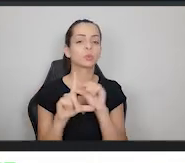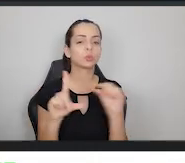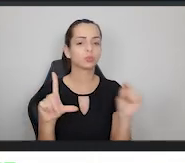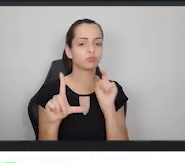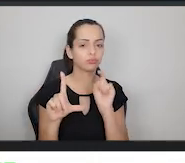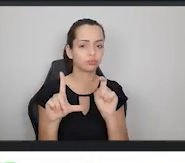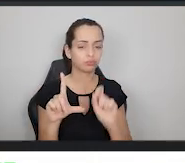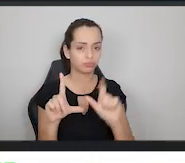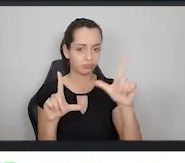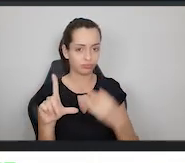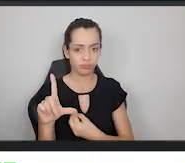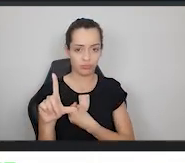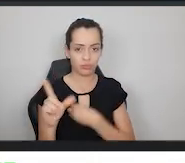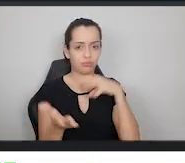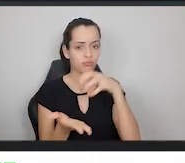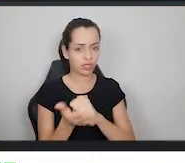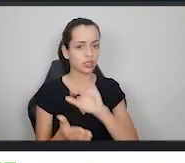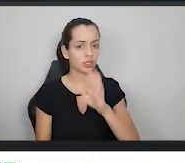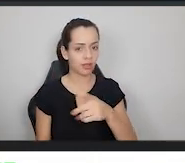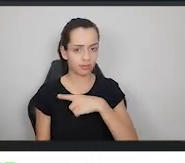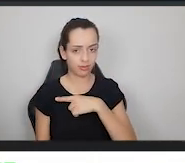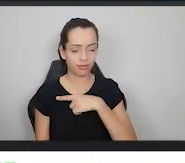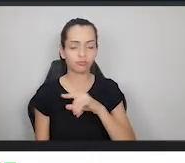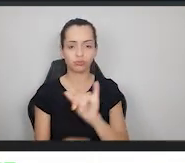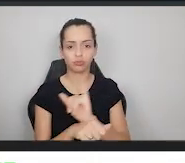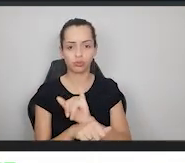assis@yahoo.com.br. Eu estou à disposição também, tá?